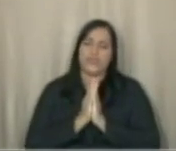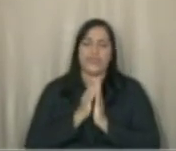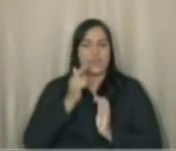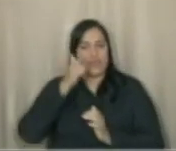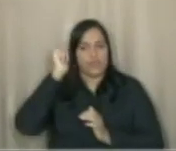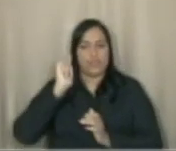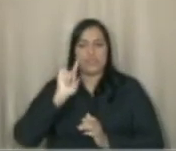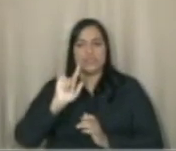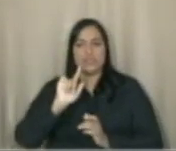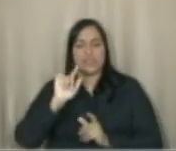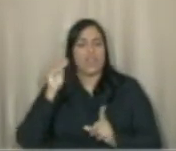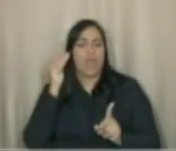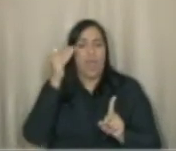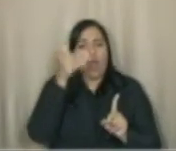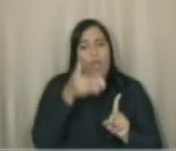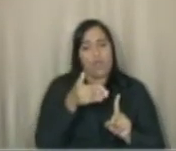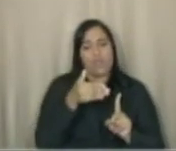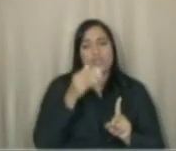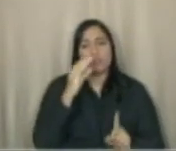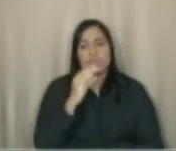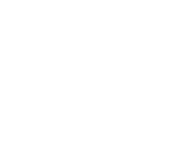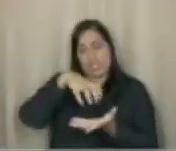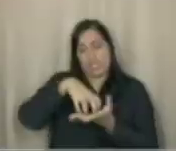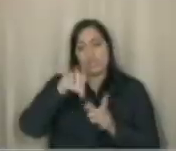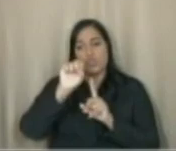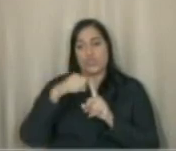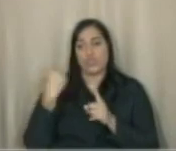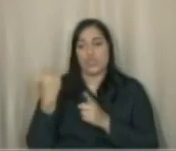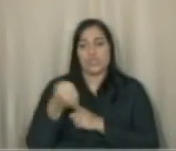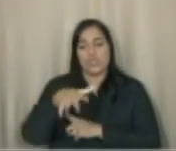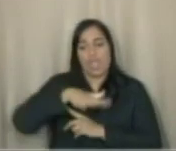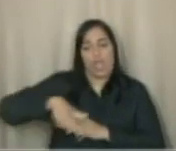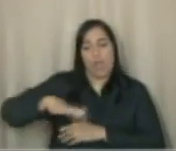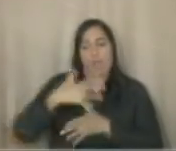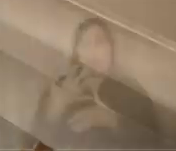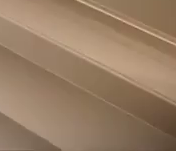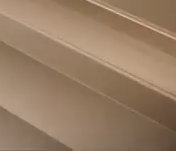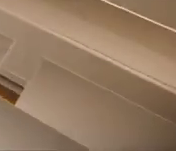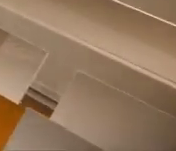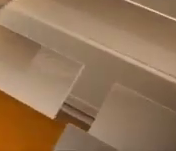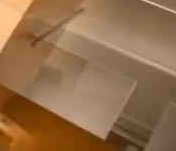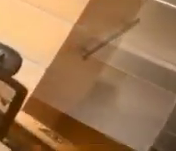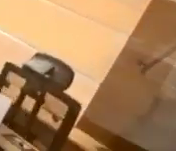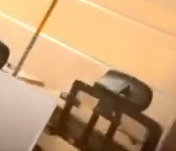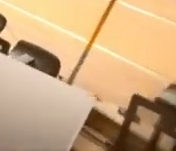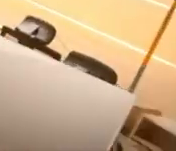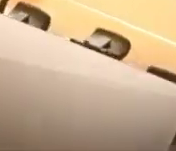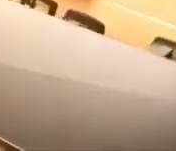olhos para esse CSU, Centro Social Urbano Afrânio Godoy.